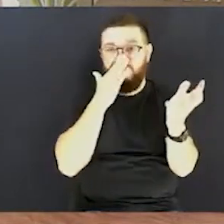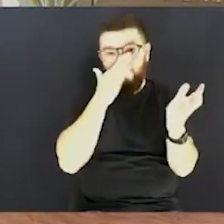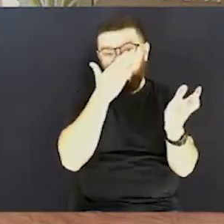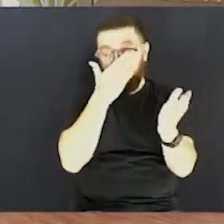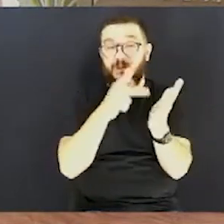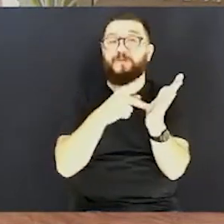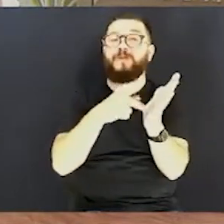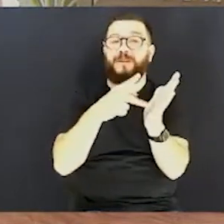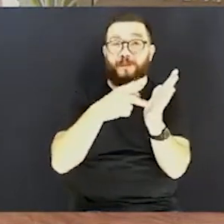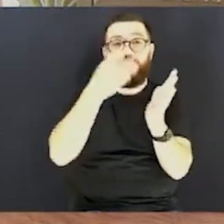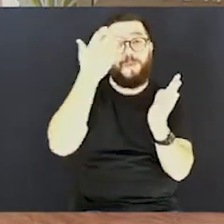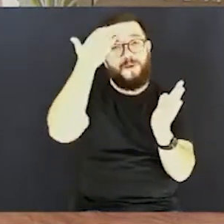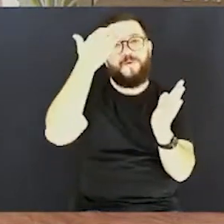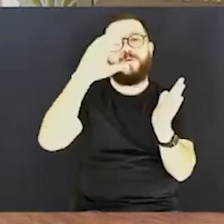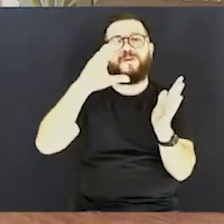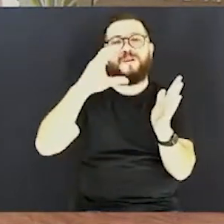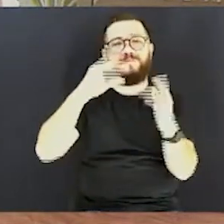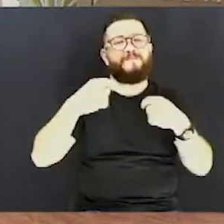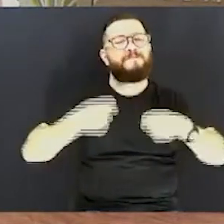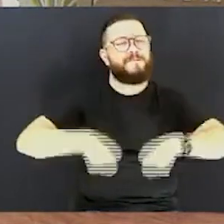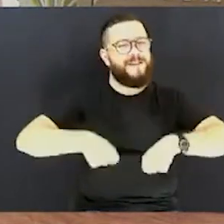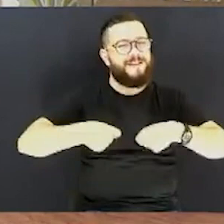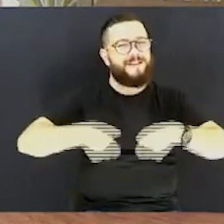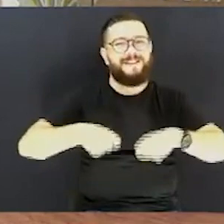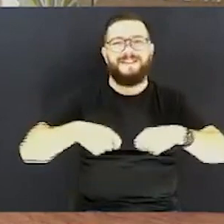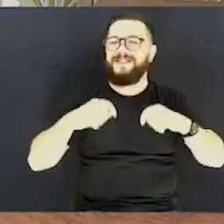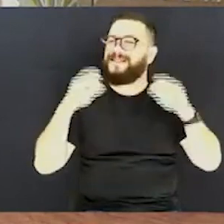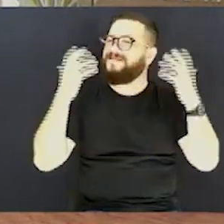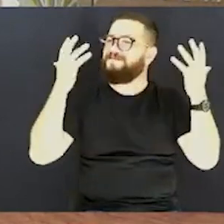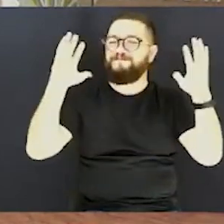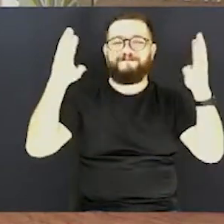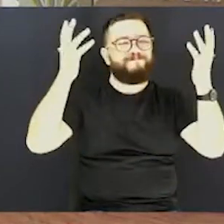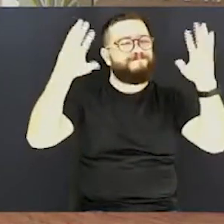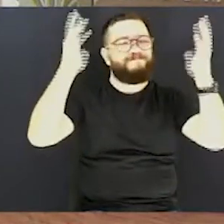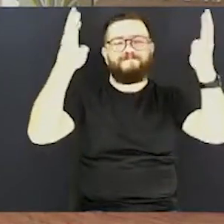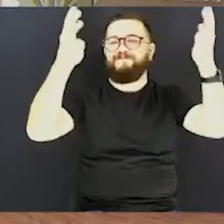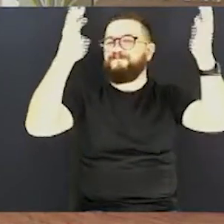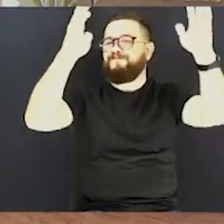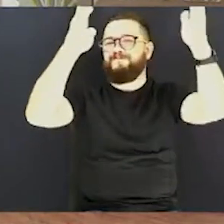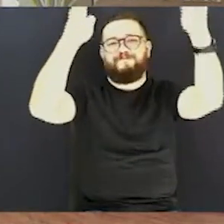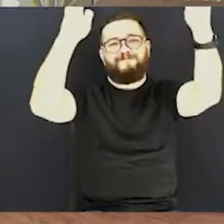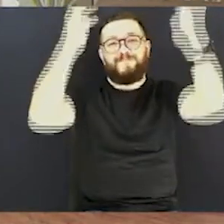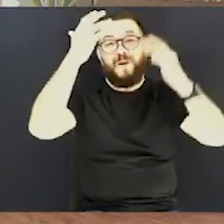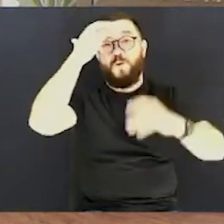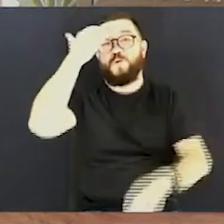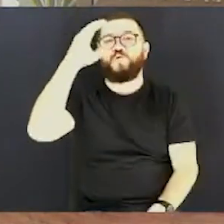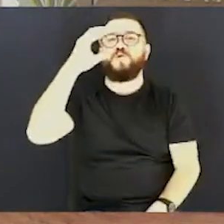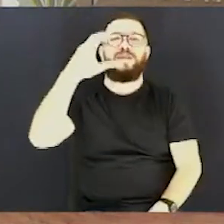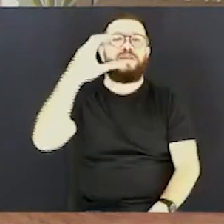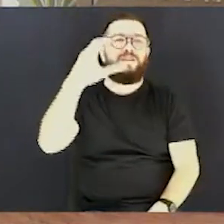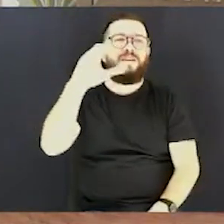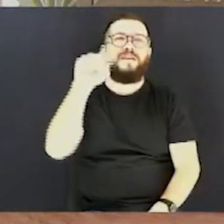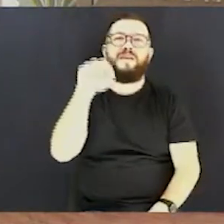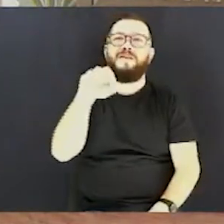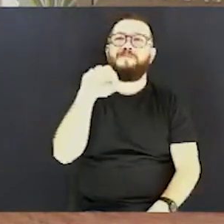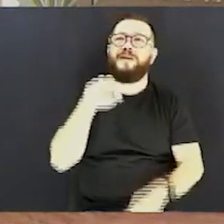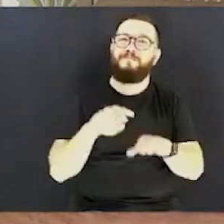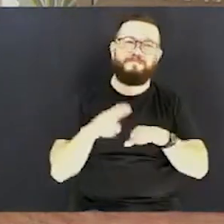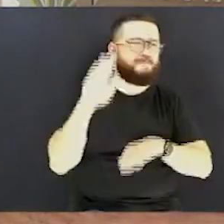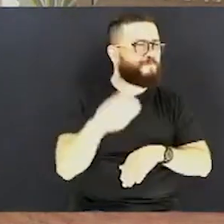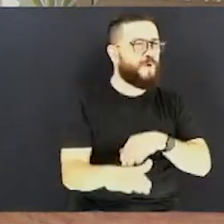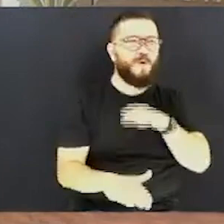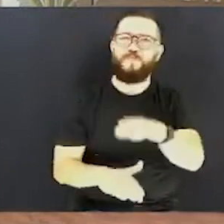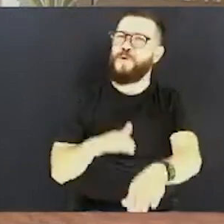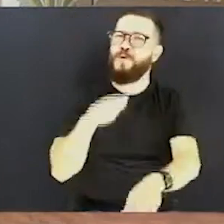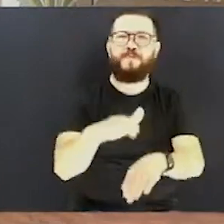que comemorar. Hoje nós temos que comemorar. Curitiba dá mais um passo para se tornar a melhor capital brasileira.